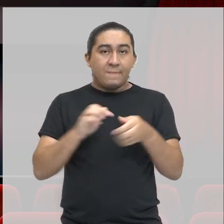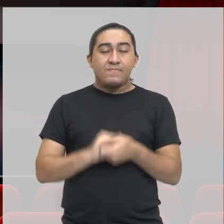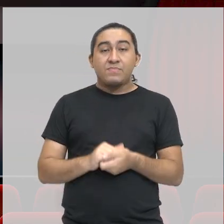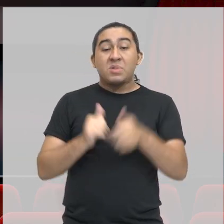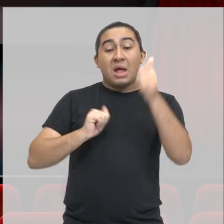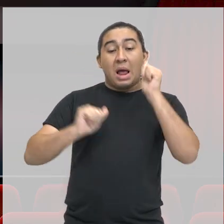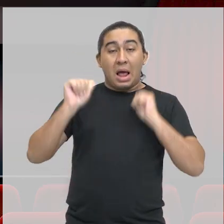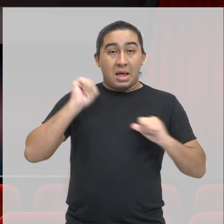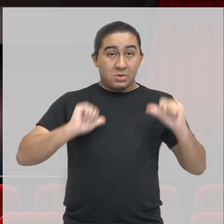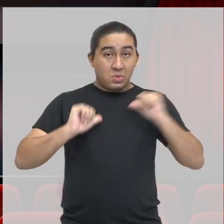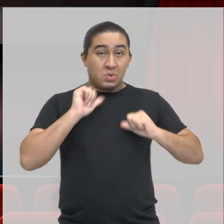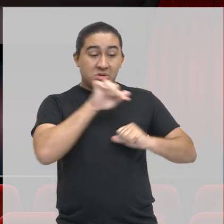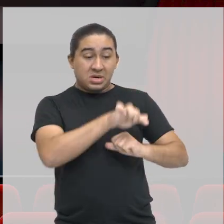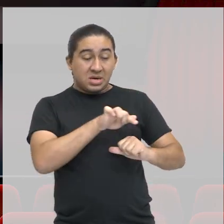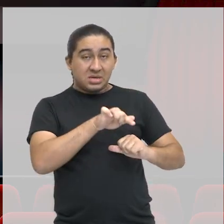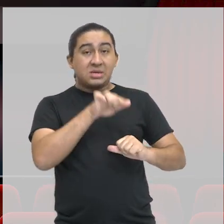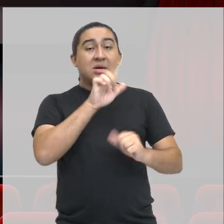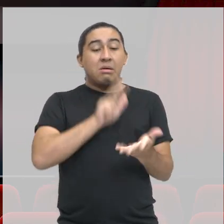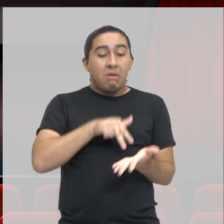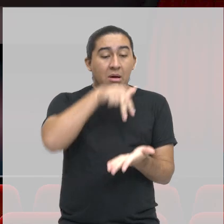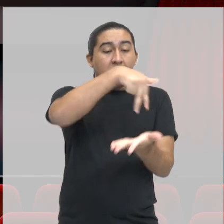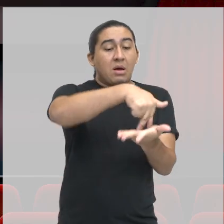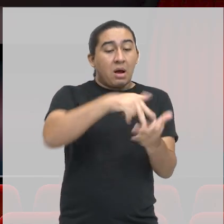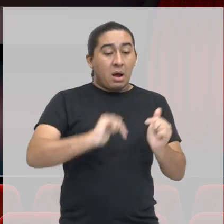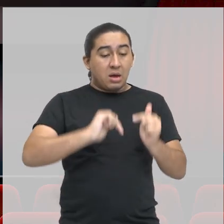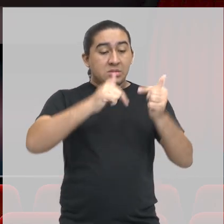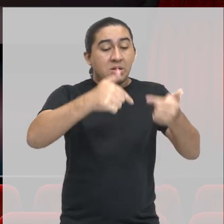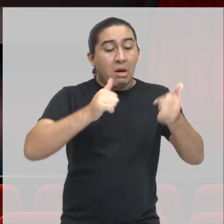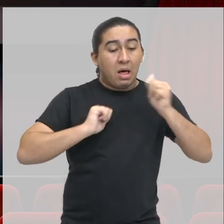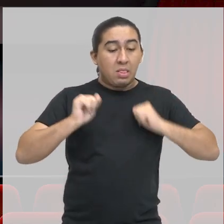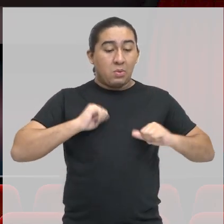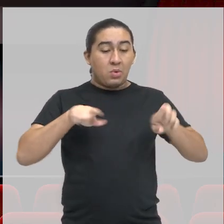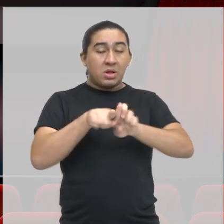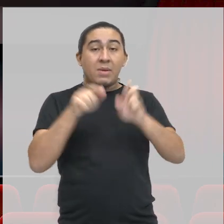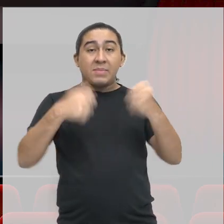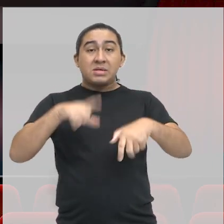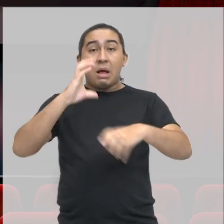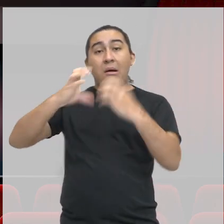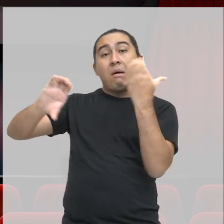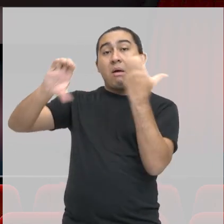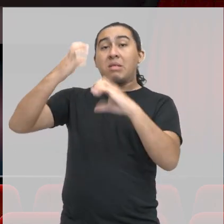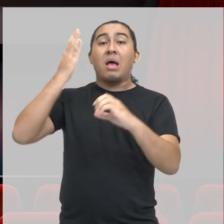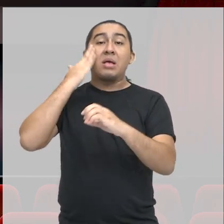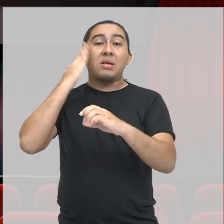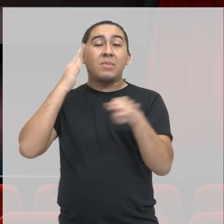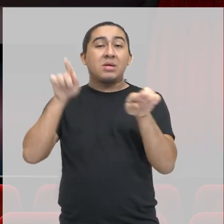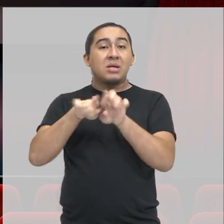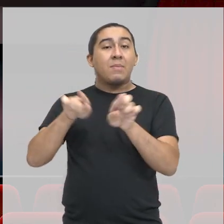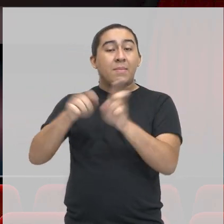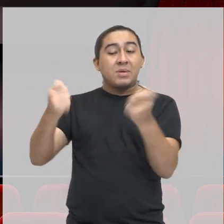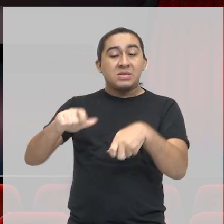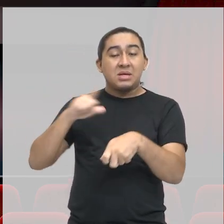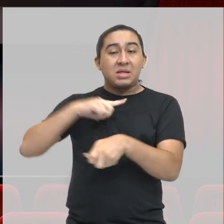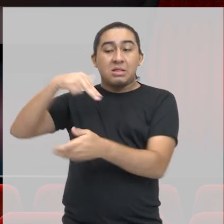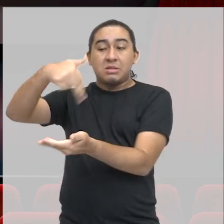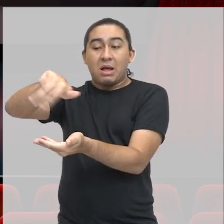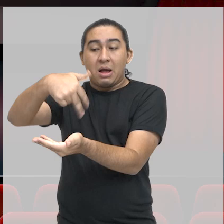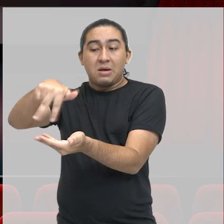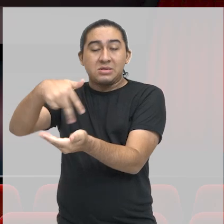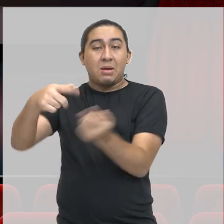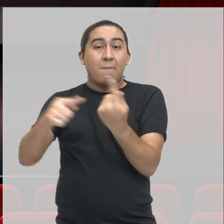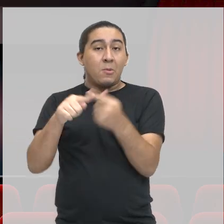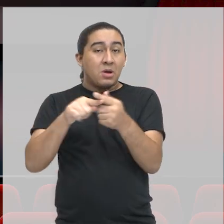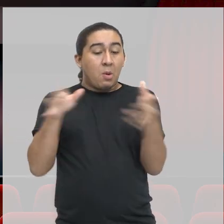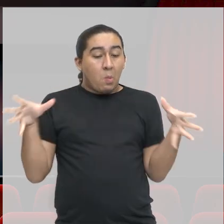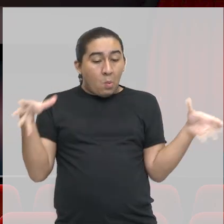de ser atores, eles têm que ser cantores, dançarinos, ou seja, tem que ser um artista completo, porque ele